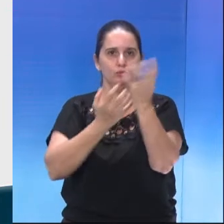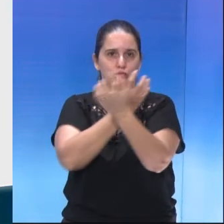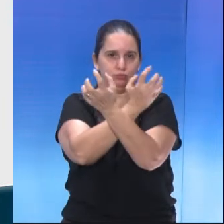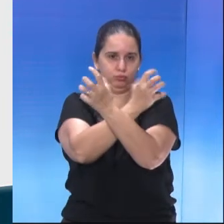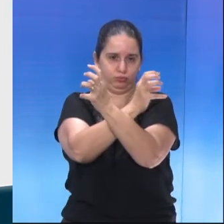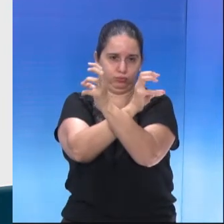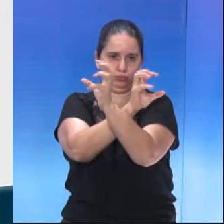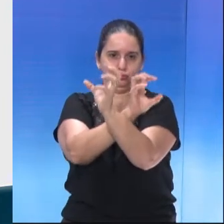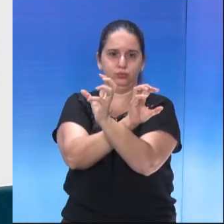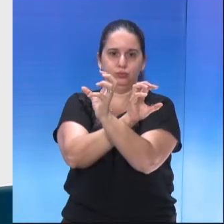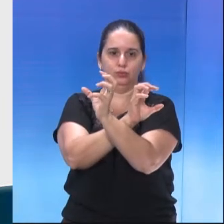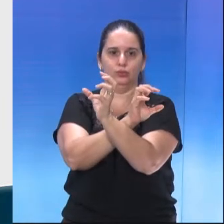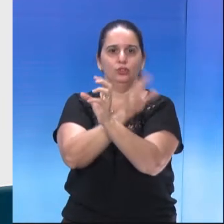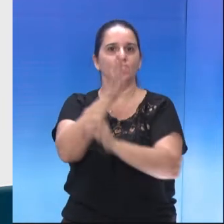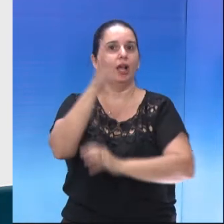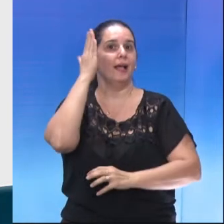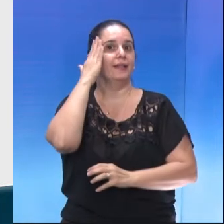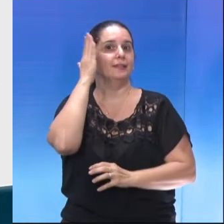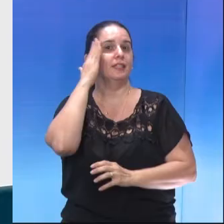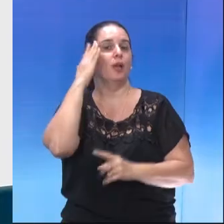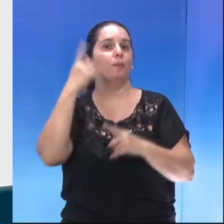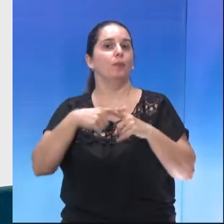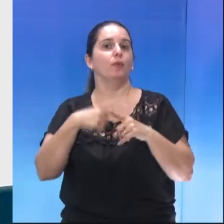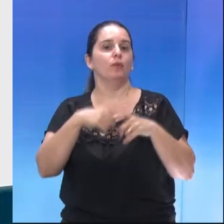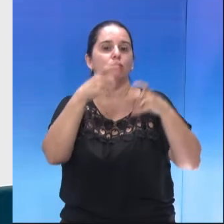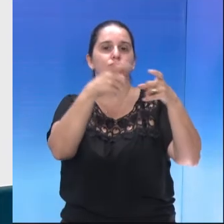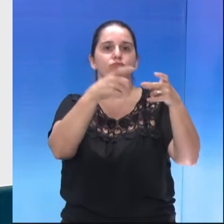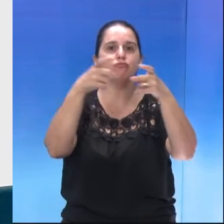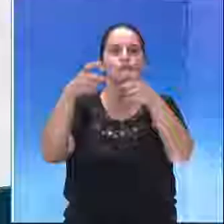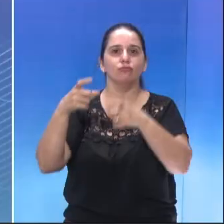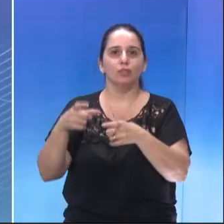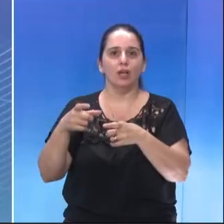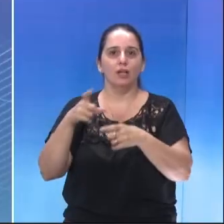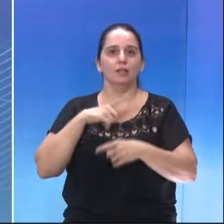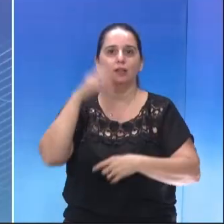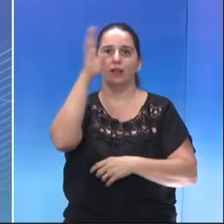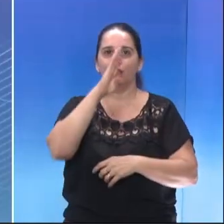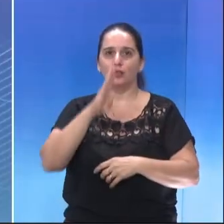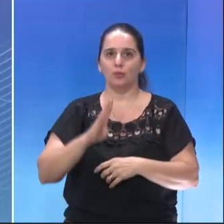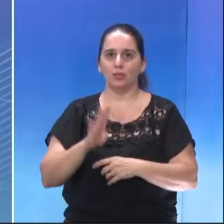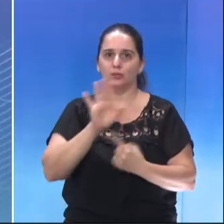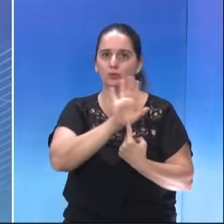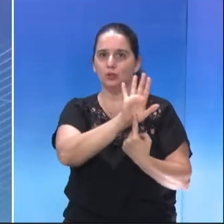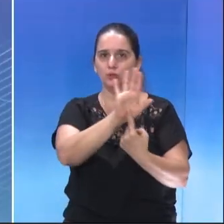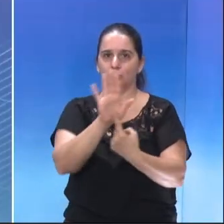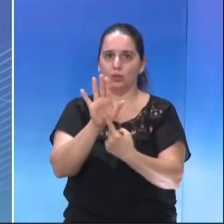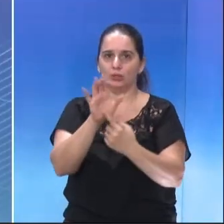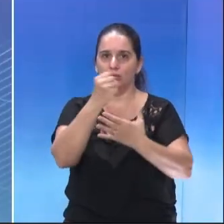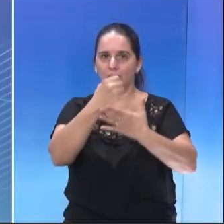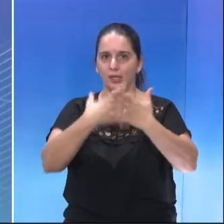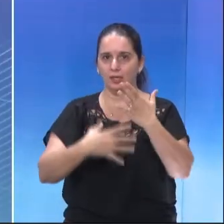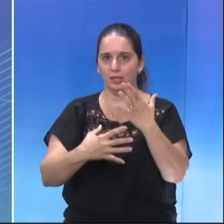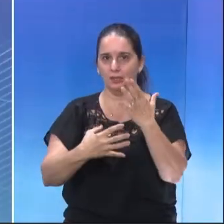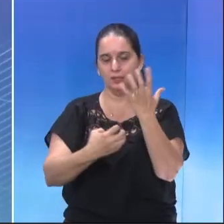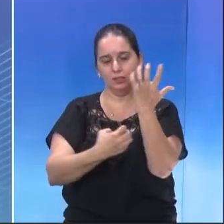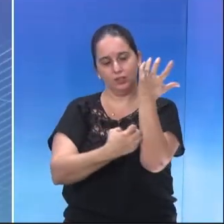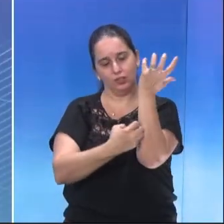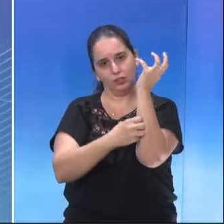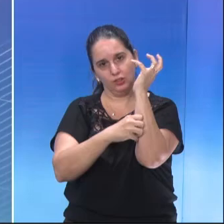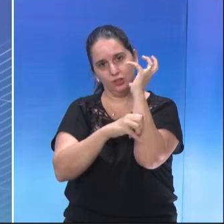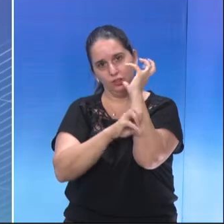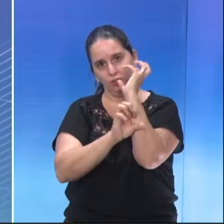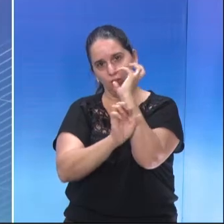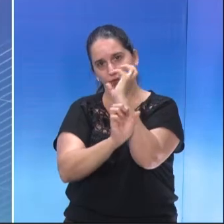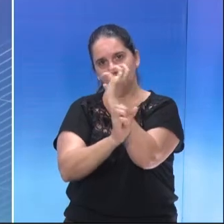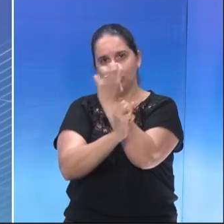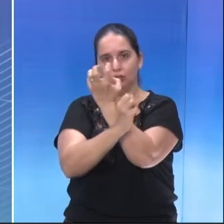troncos retorcidos, só aí você já mataria, porque a única vegetação que tem no Brasil que apresenta características de troncos